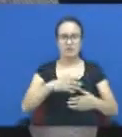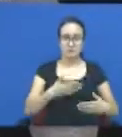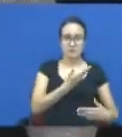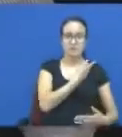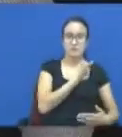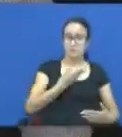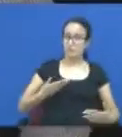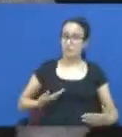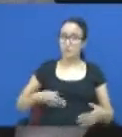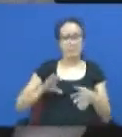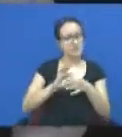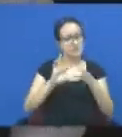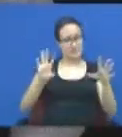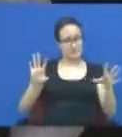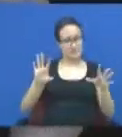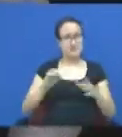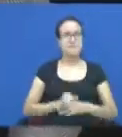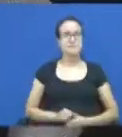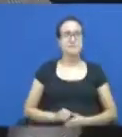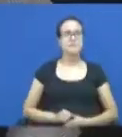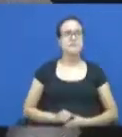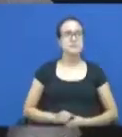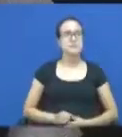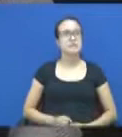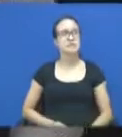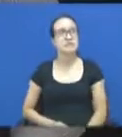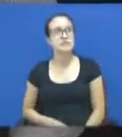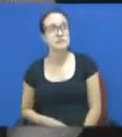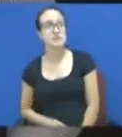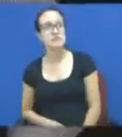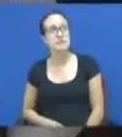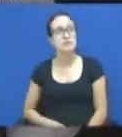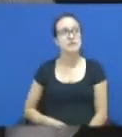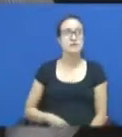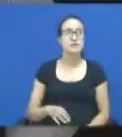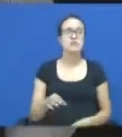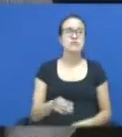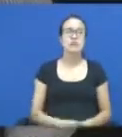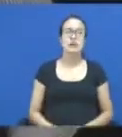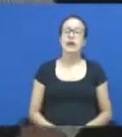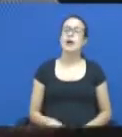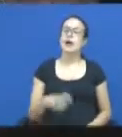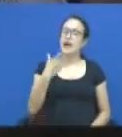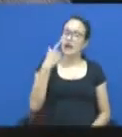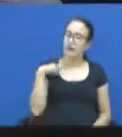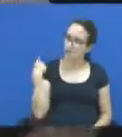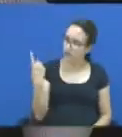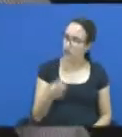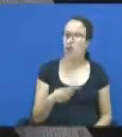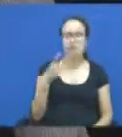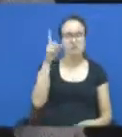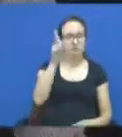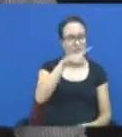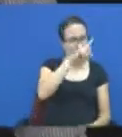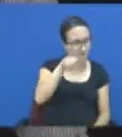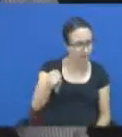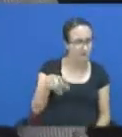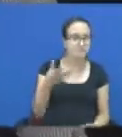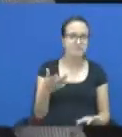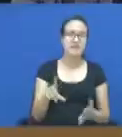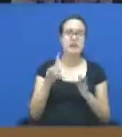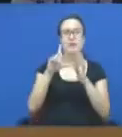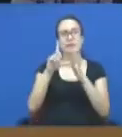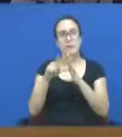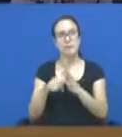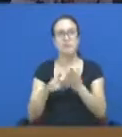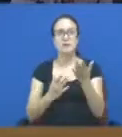a esta casa, só para concluir, me desculpe, aí nós vetamos e logo em seguida aprovamos um